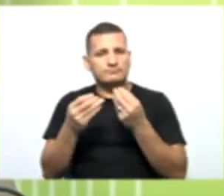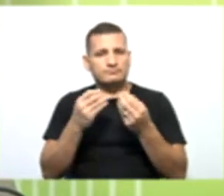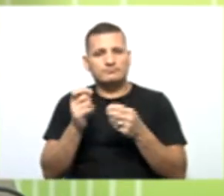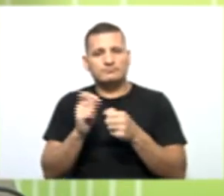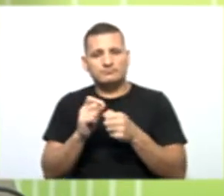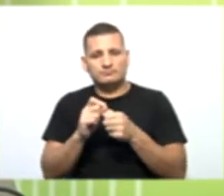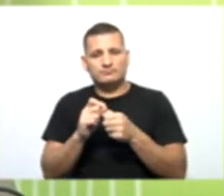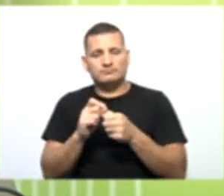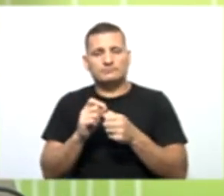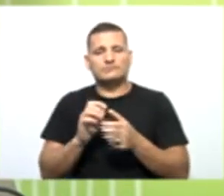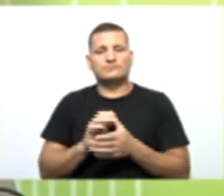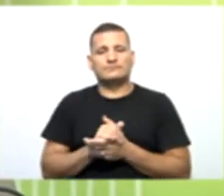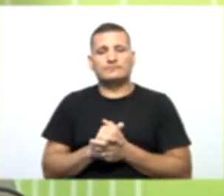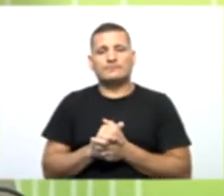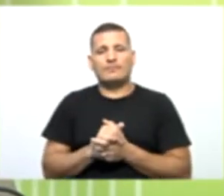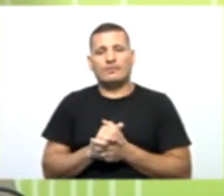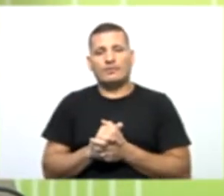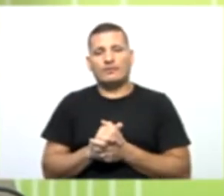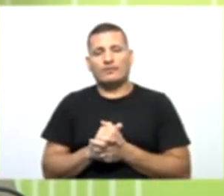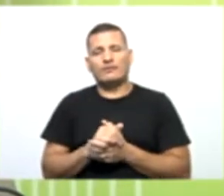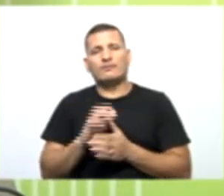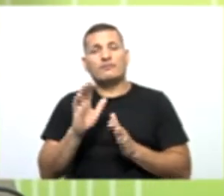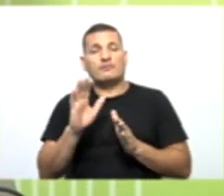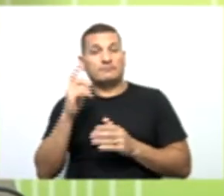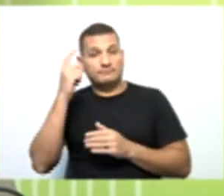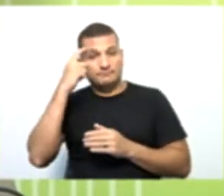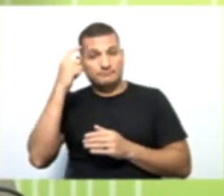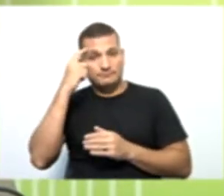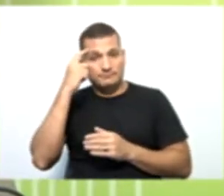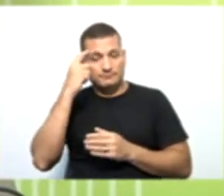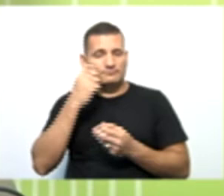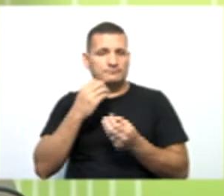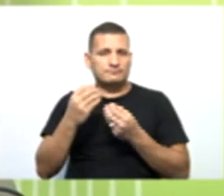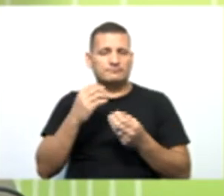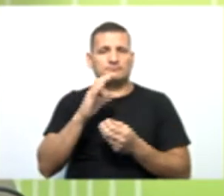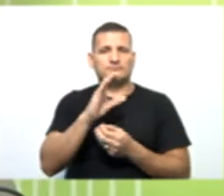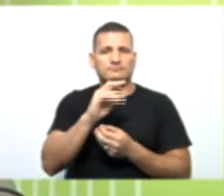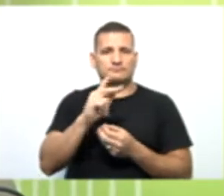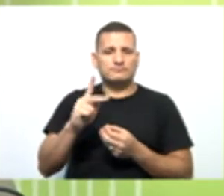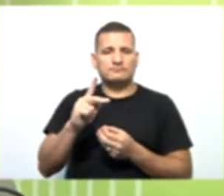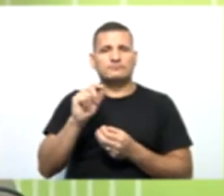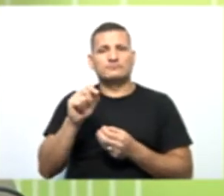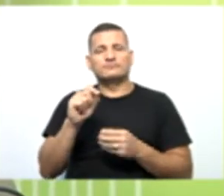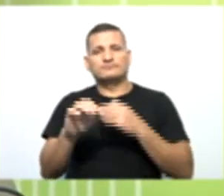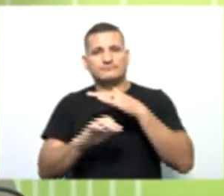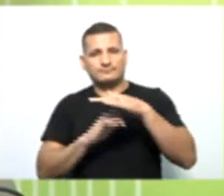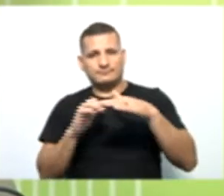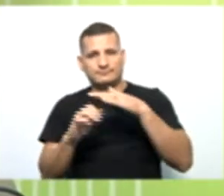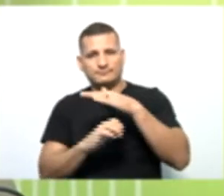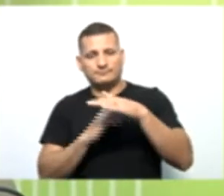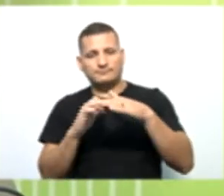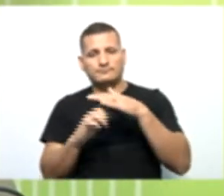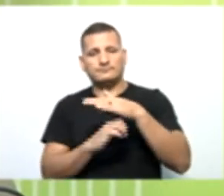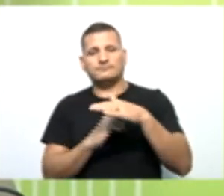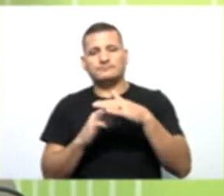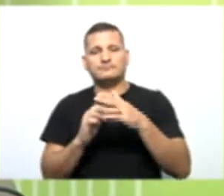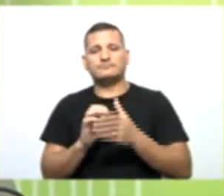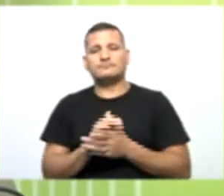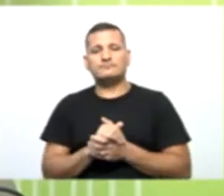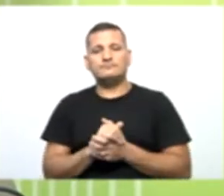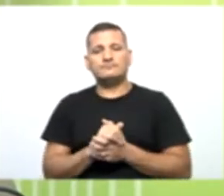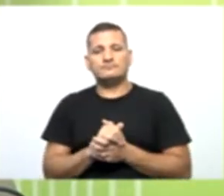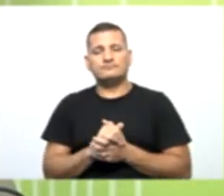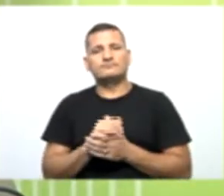E aí a gente entra na questão de pensar em cooperativas empreendedoras, né?